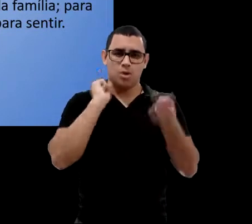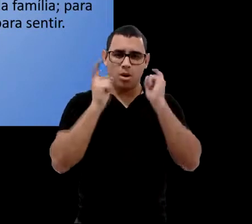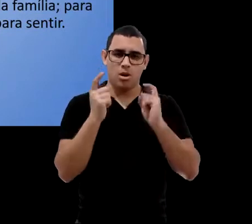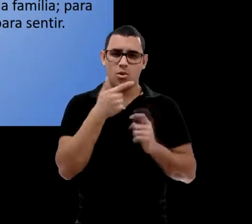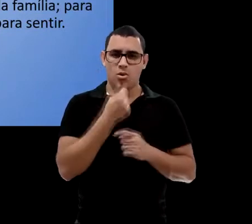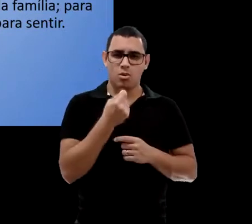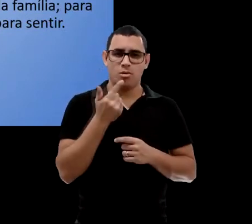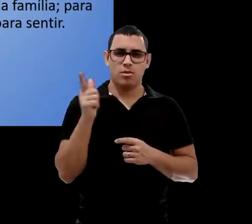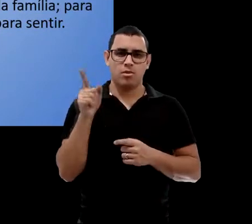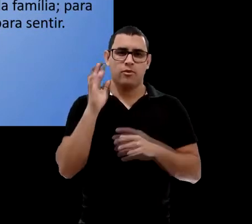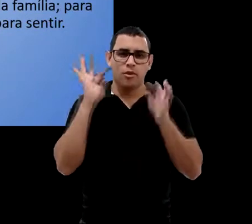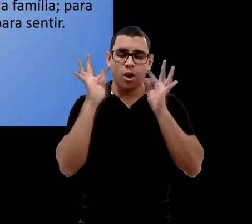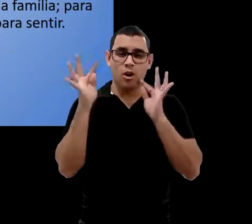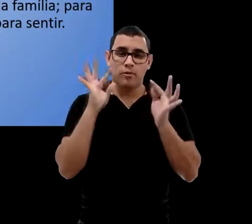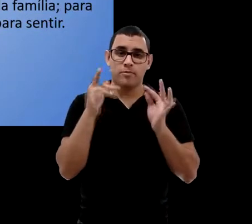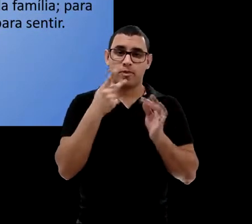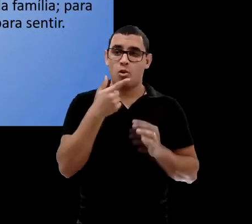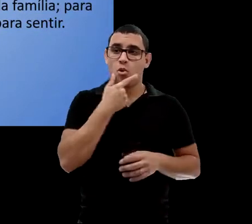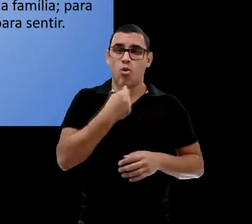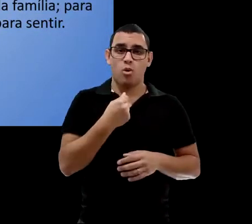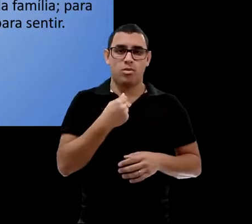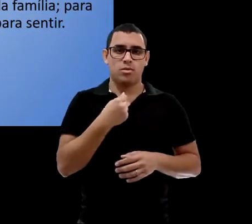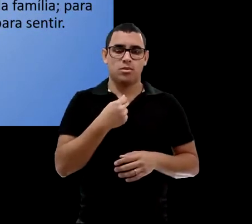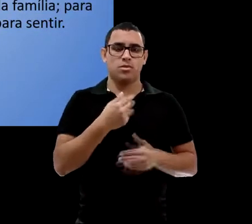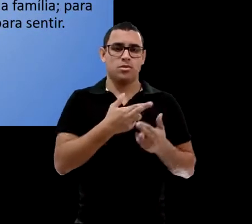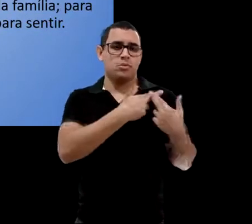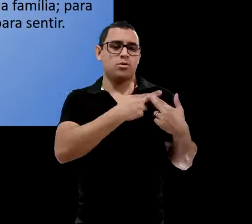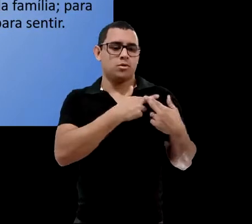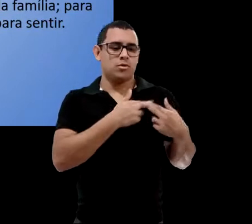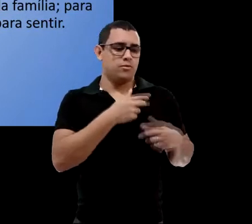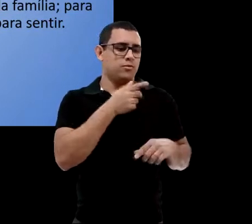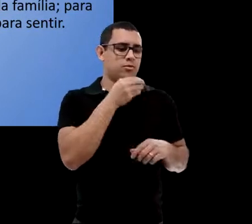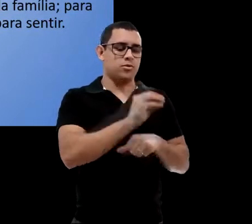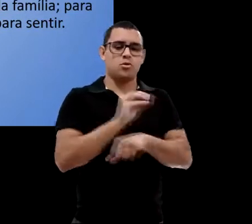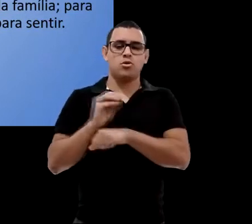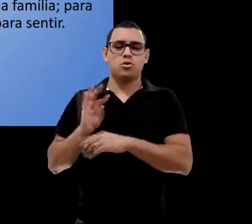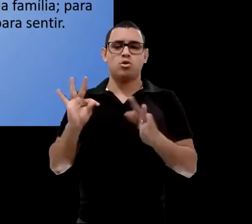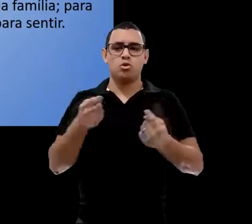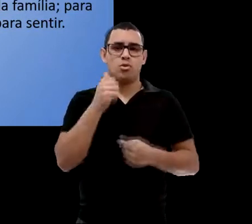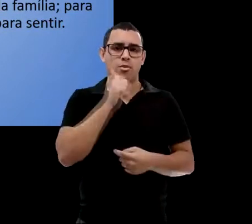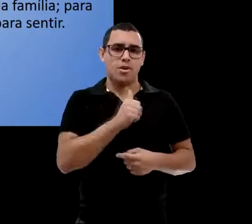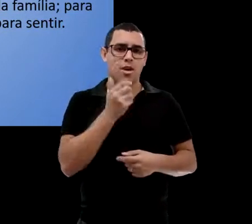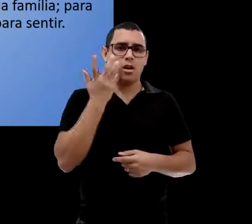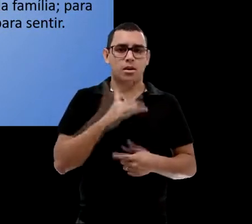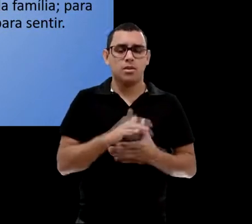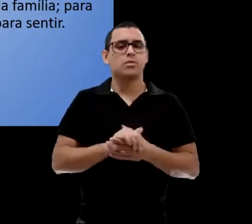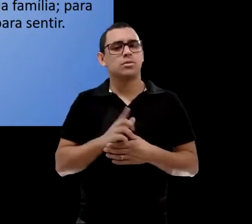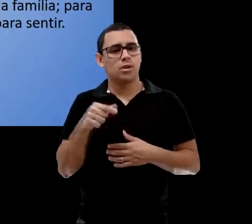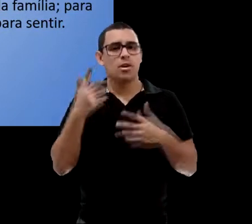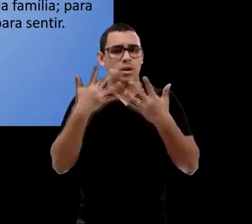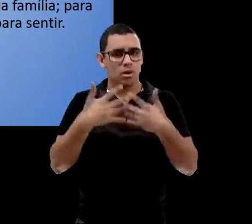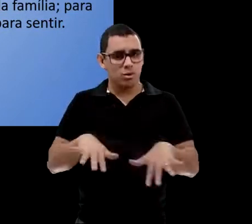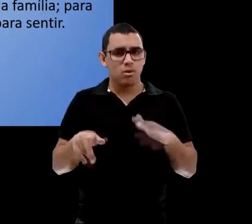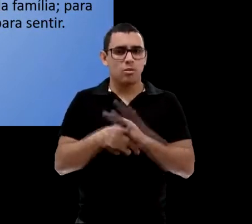dos principais filósofos, por exemplo, a natureza teria dado aos homens o domínio sobre elas, sobre as mulheres, né, e sobre as crianças, e